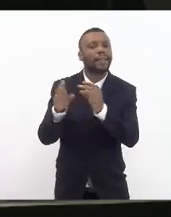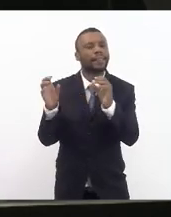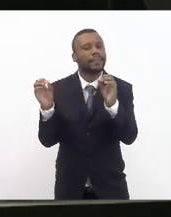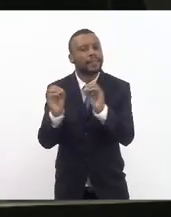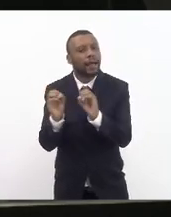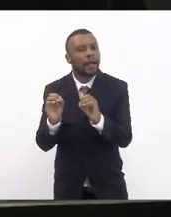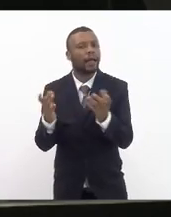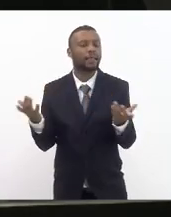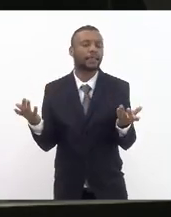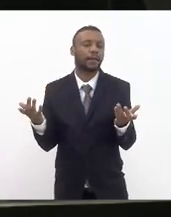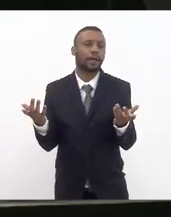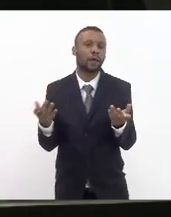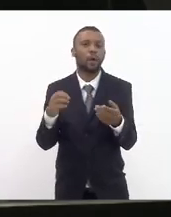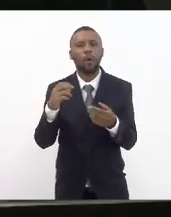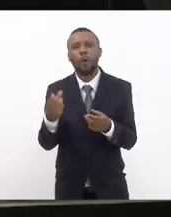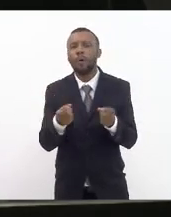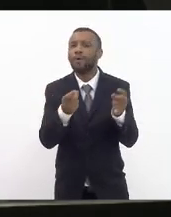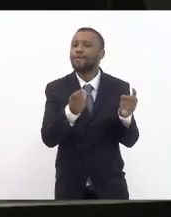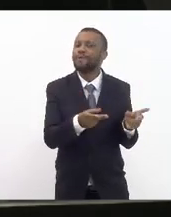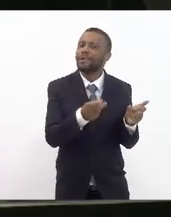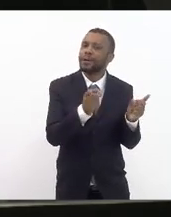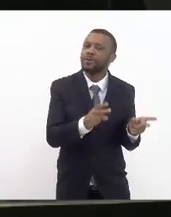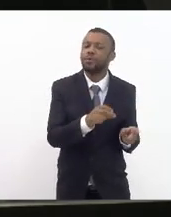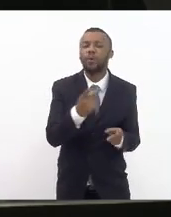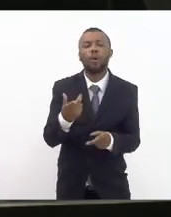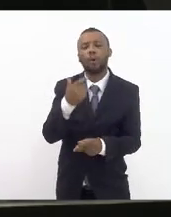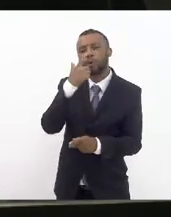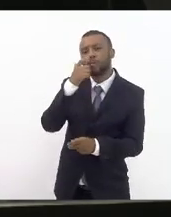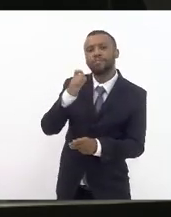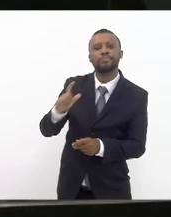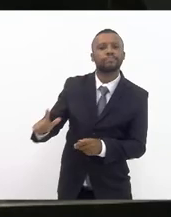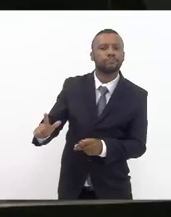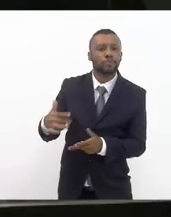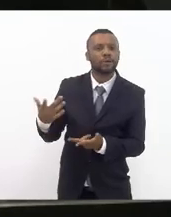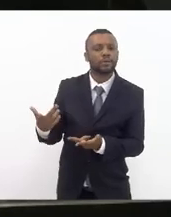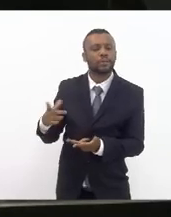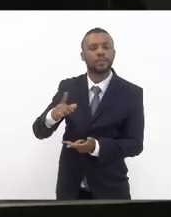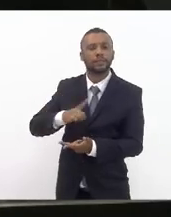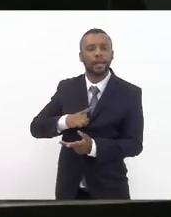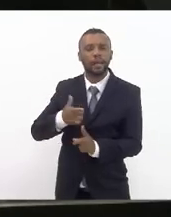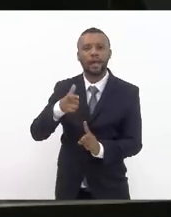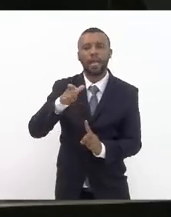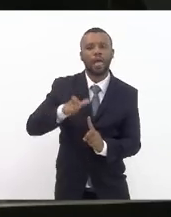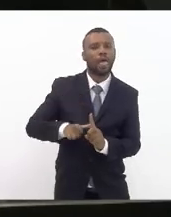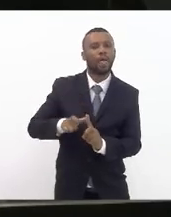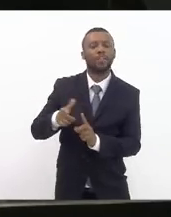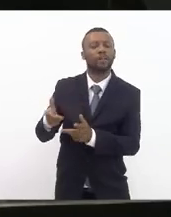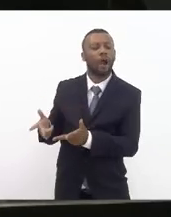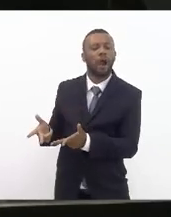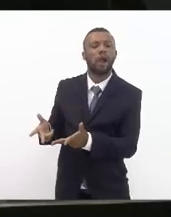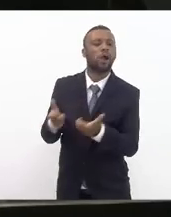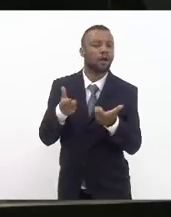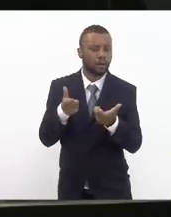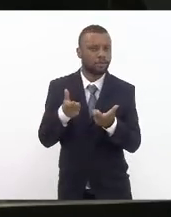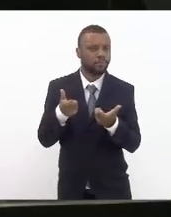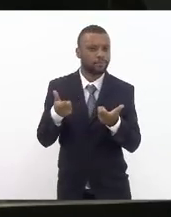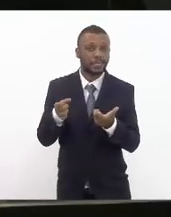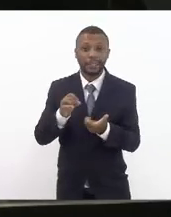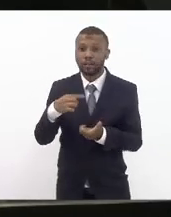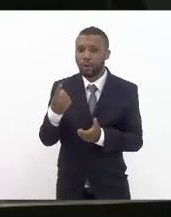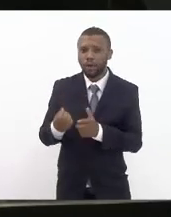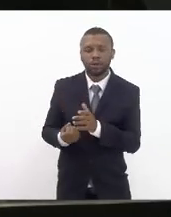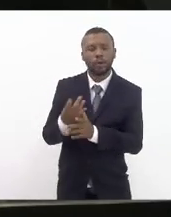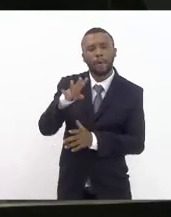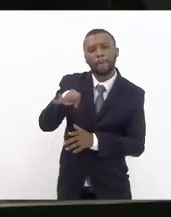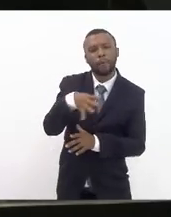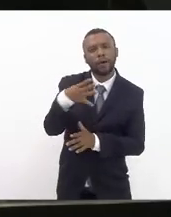guardar, ou vende ou joga no lixo. E aí é onde aparece a figura do atravessador. Se a gente cria, institui no Estado